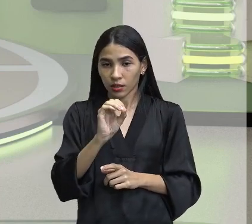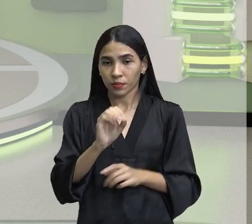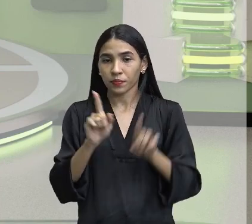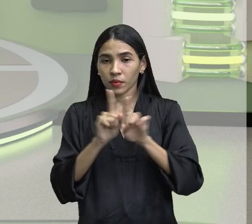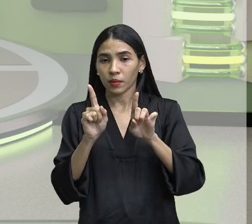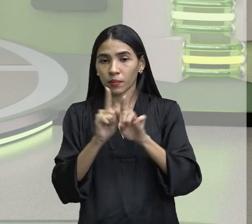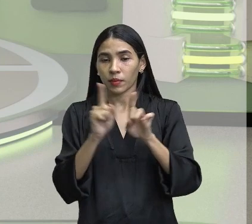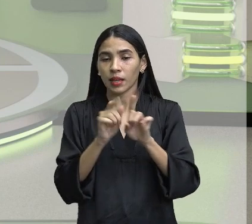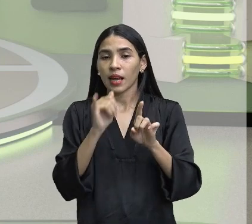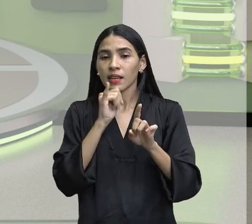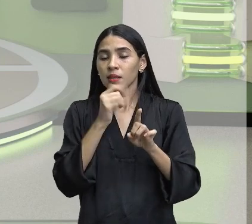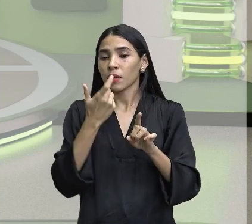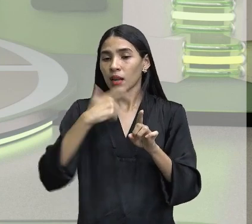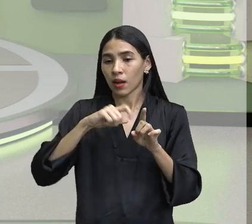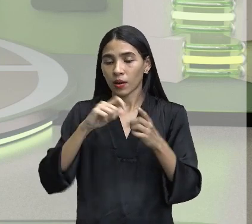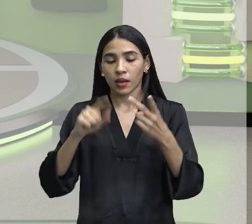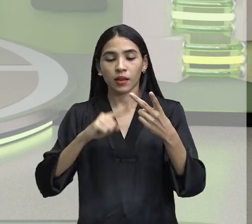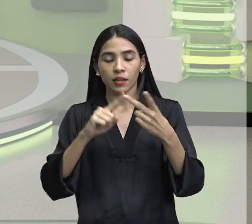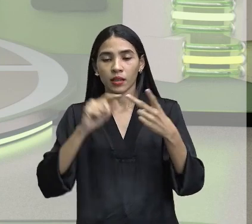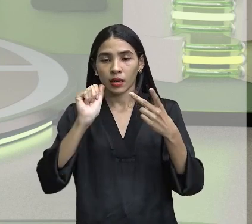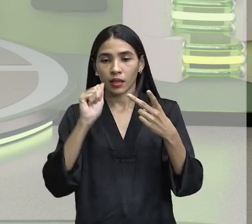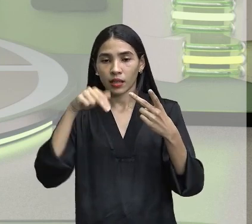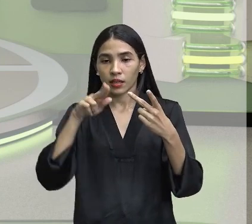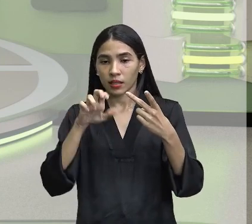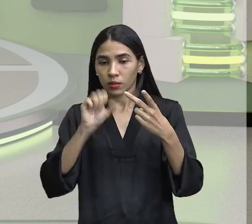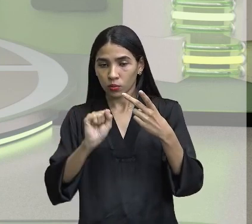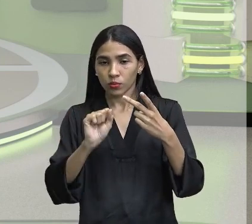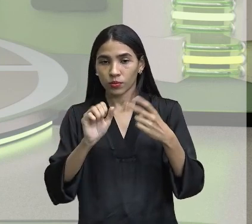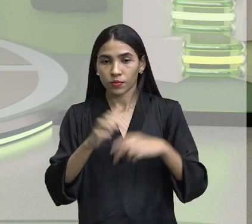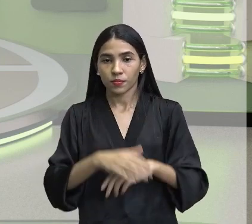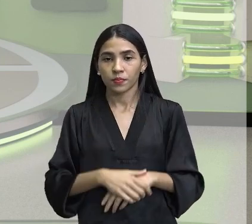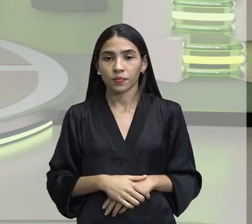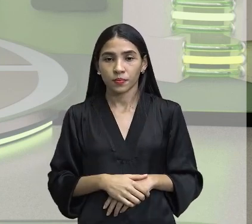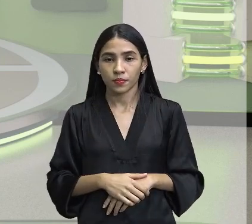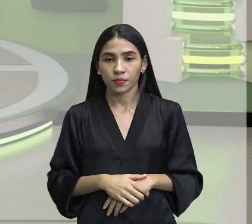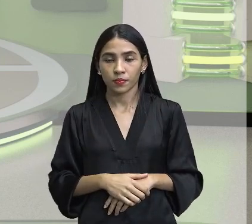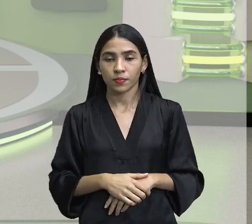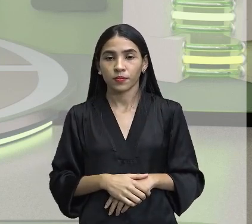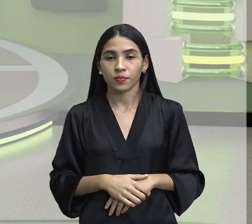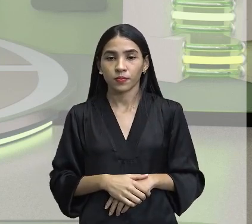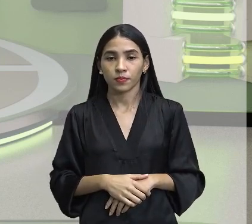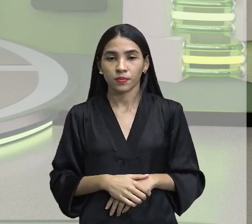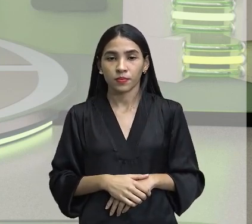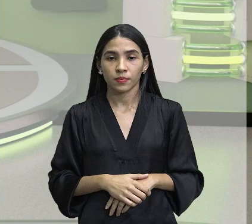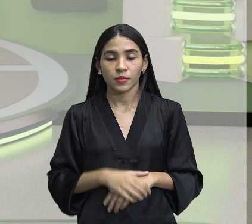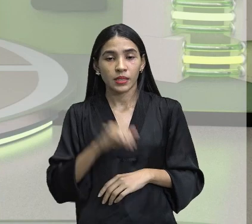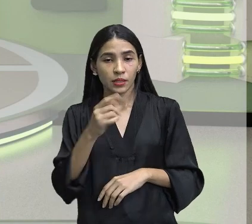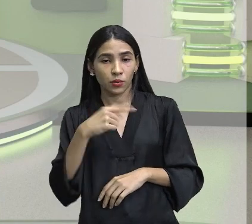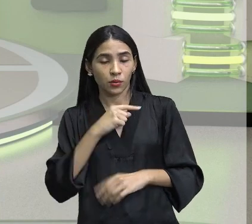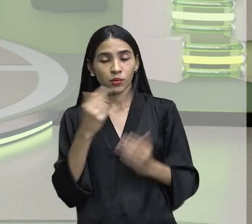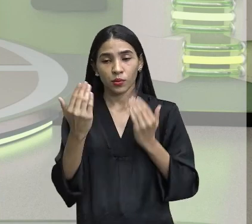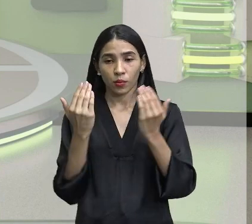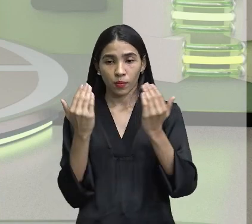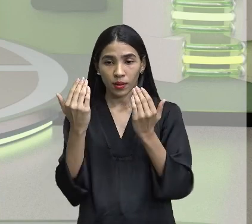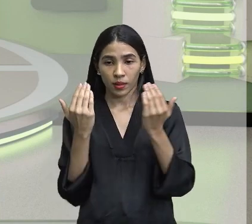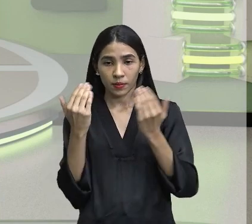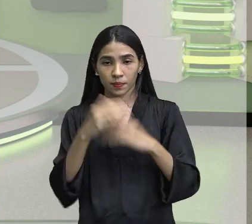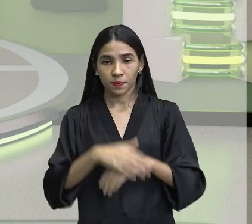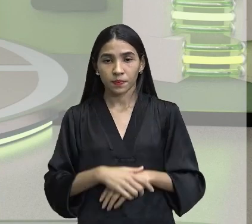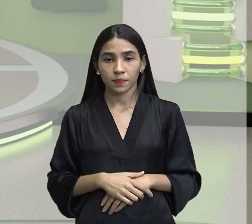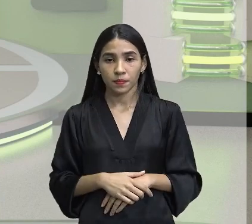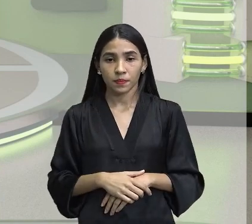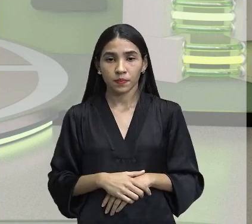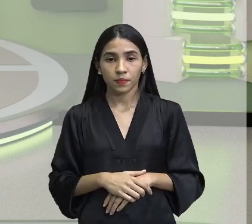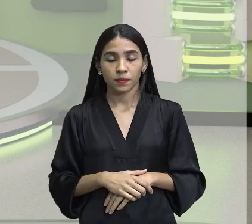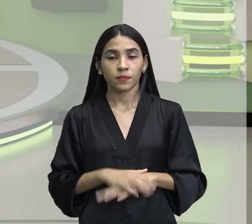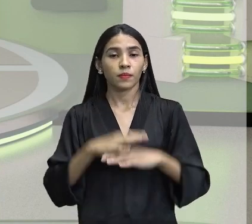cavidades boca e ânus. Aí a gente considera um tubo digestório completo. fazendo uma analogia mais uma vez ao corpo humano.